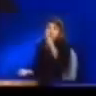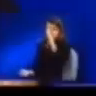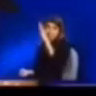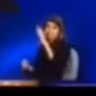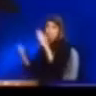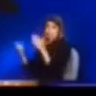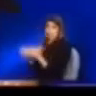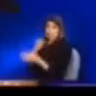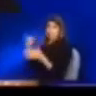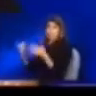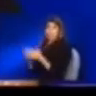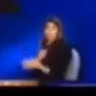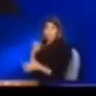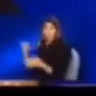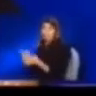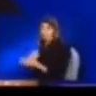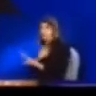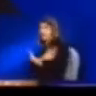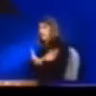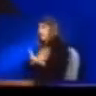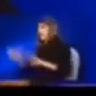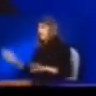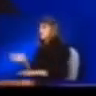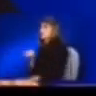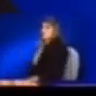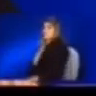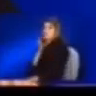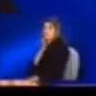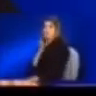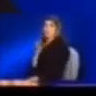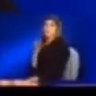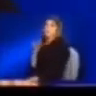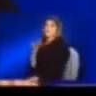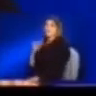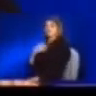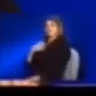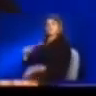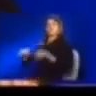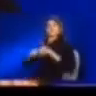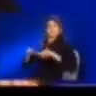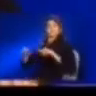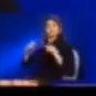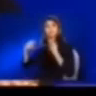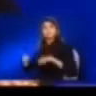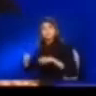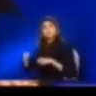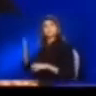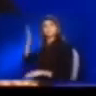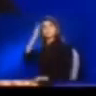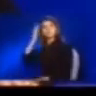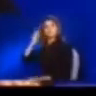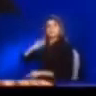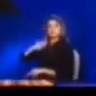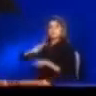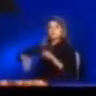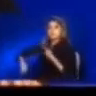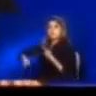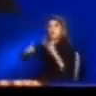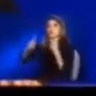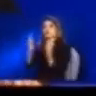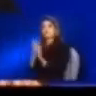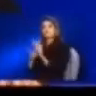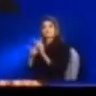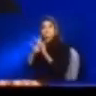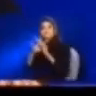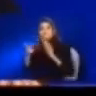perguntas que mais chega, né? Enorme a pergunta. O trabalhador deve vedar o uso de adorno